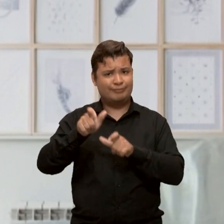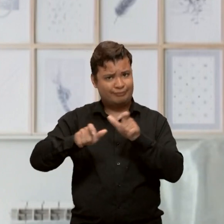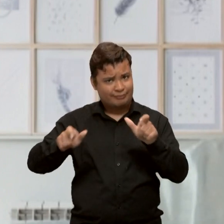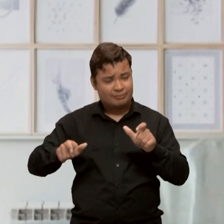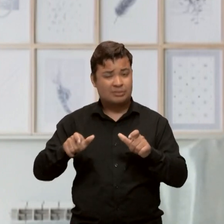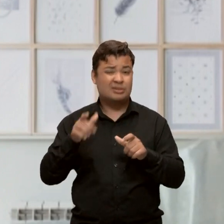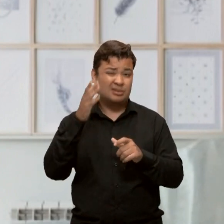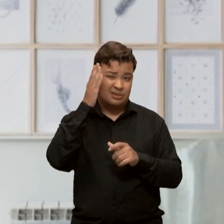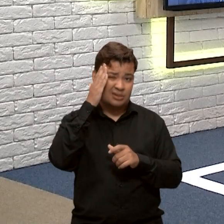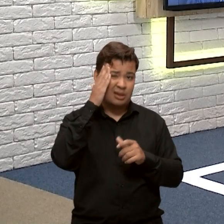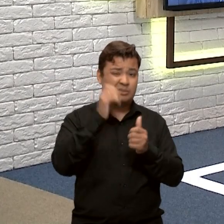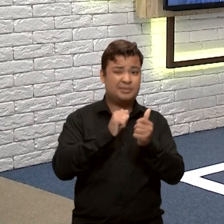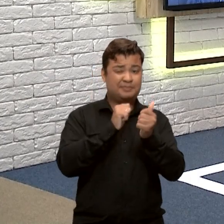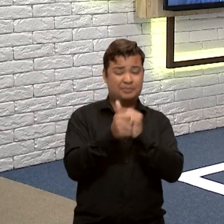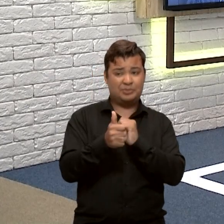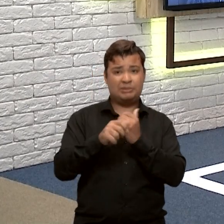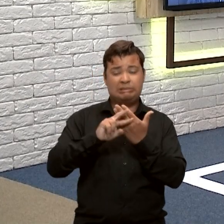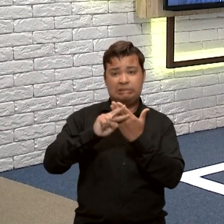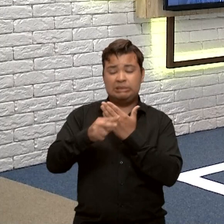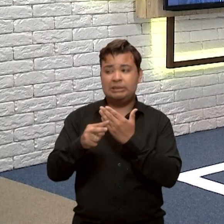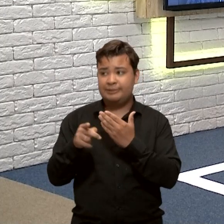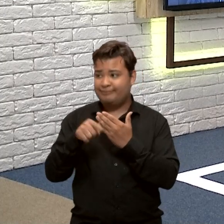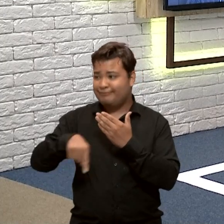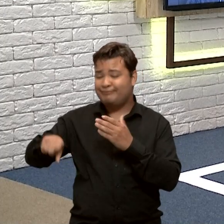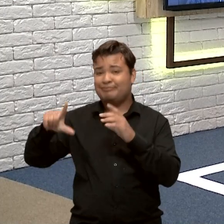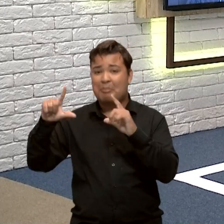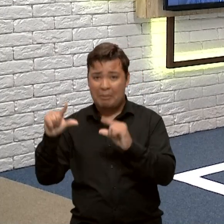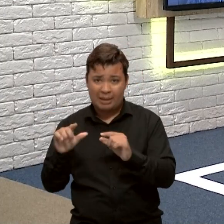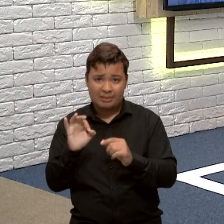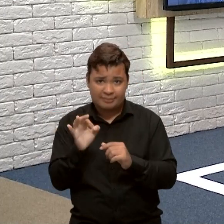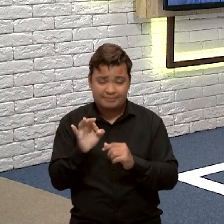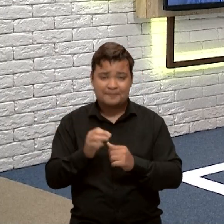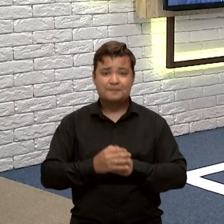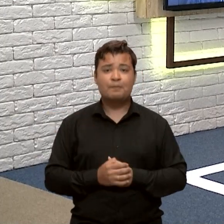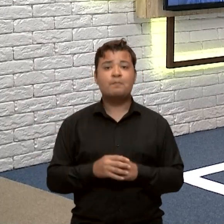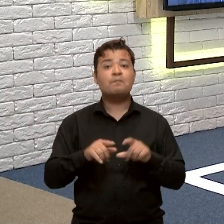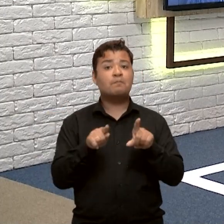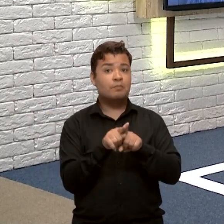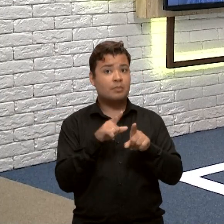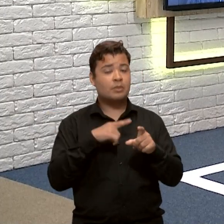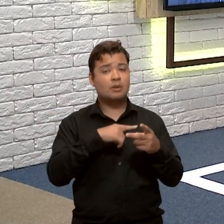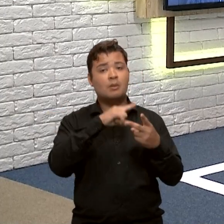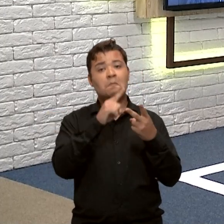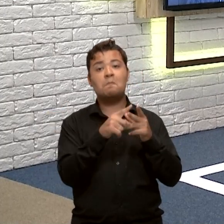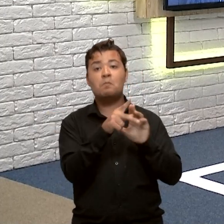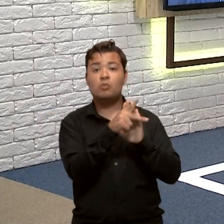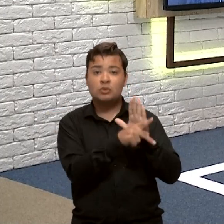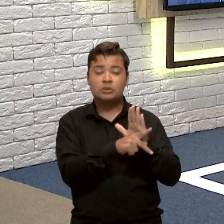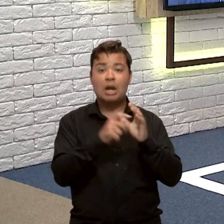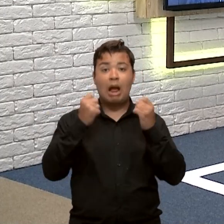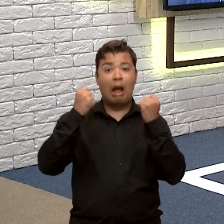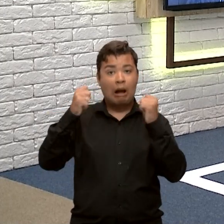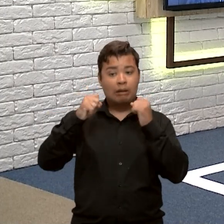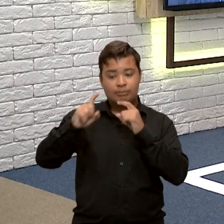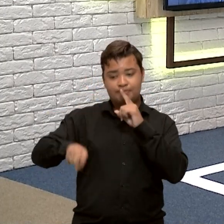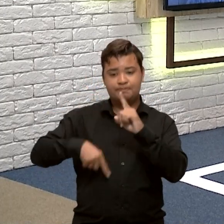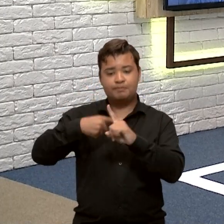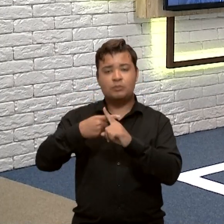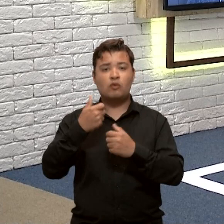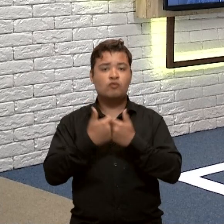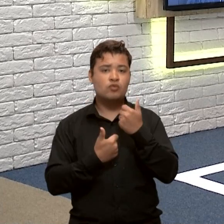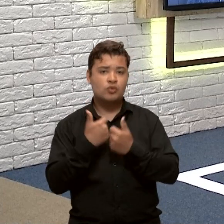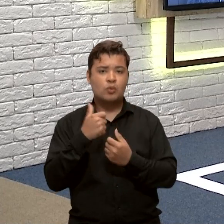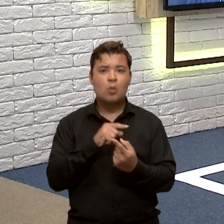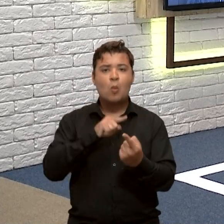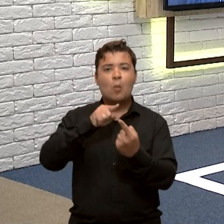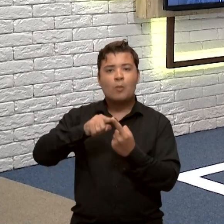delas. Nós também temos um programa que se chama Academia e Futebol, que visa garantir acesso a 200 crianças